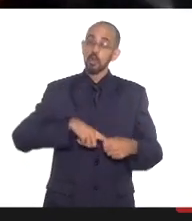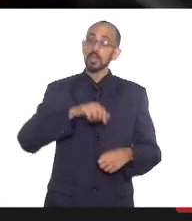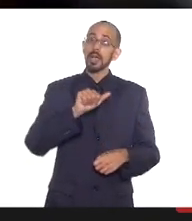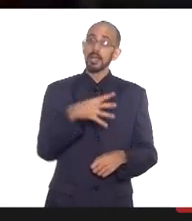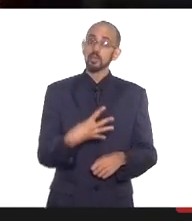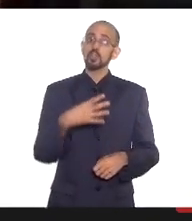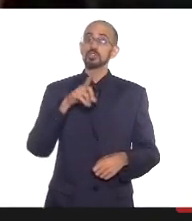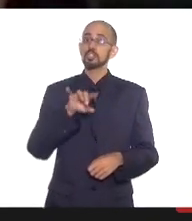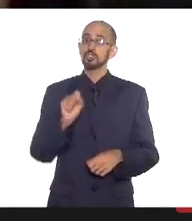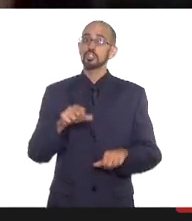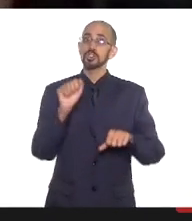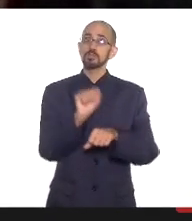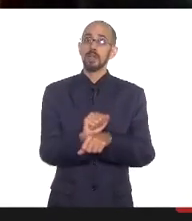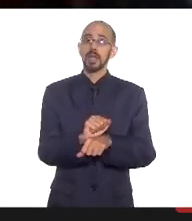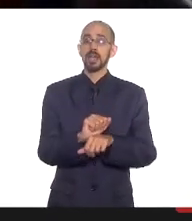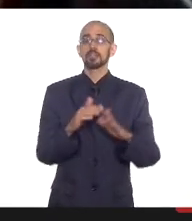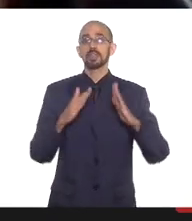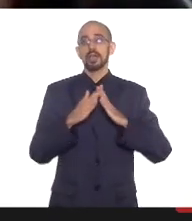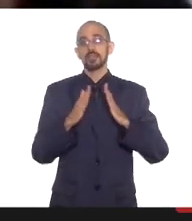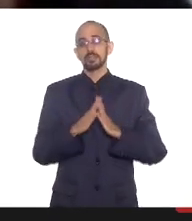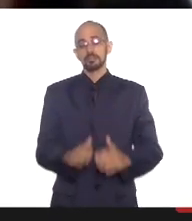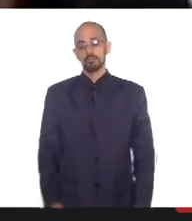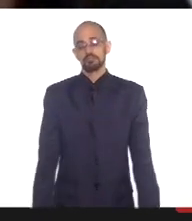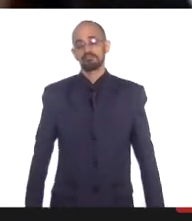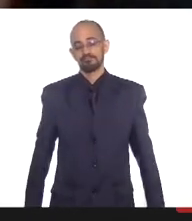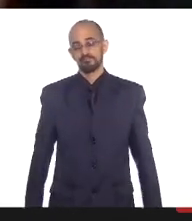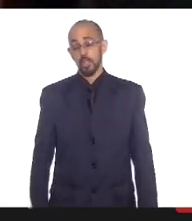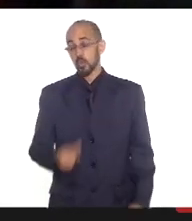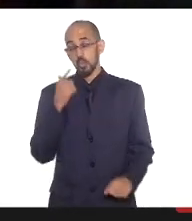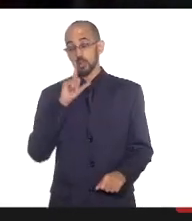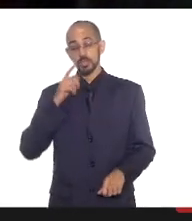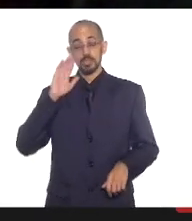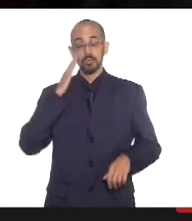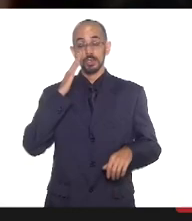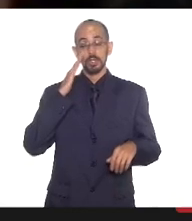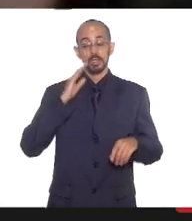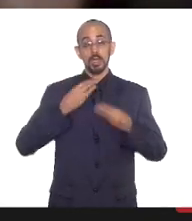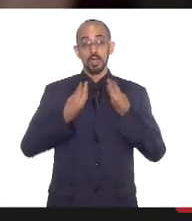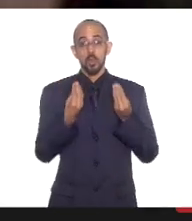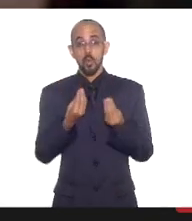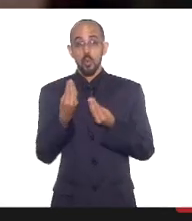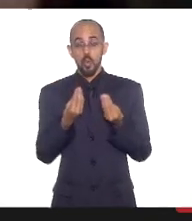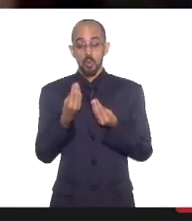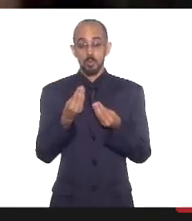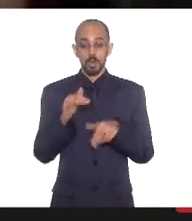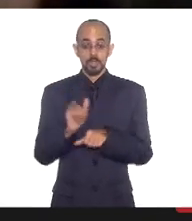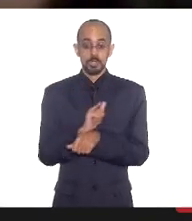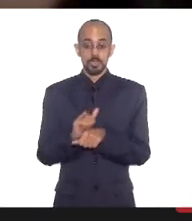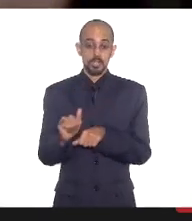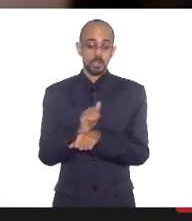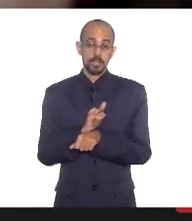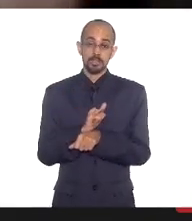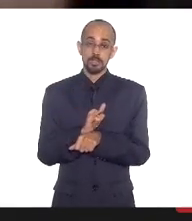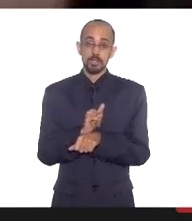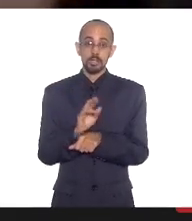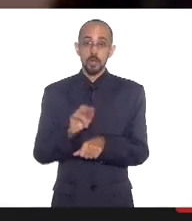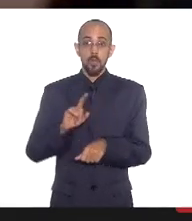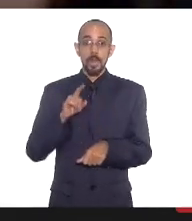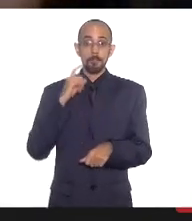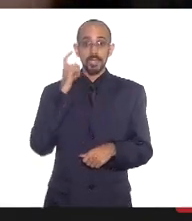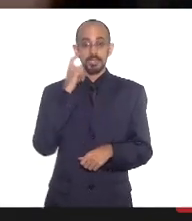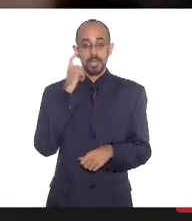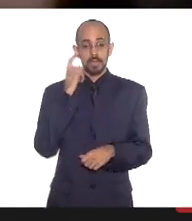restrição eu não consigo entender como essas estratégias não são pensadas